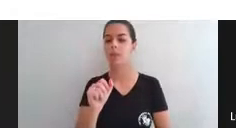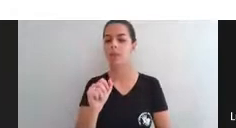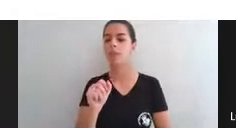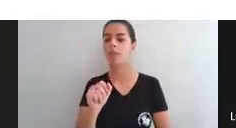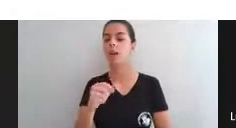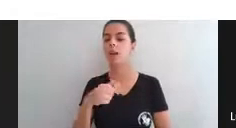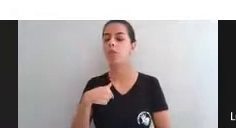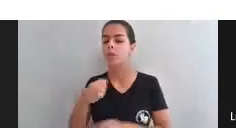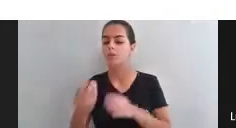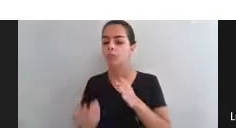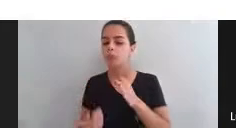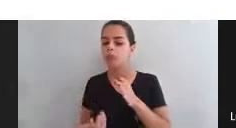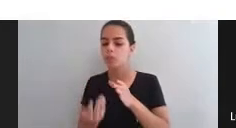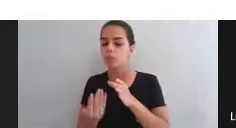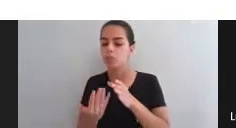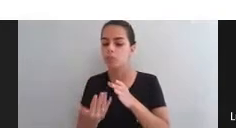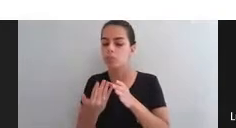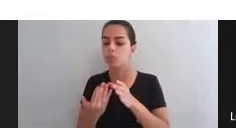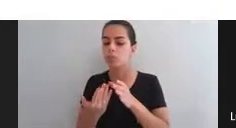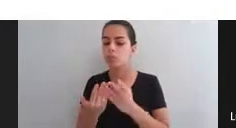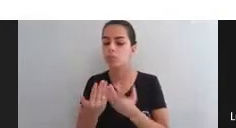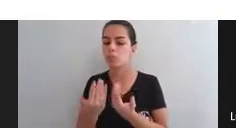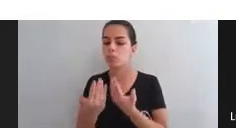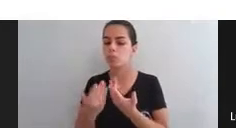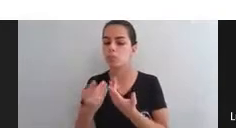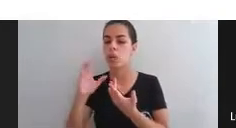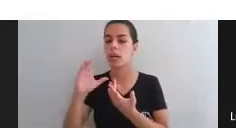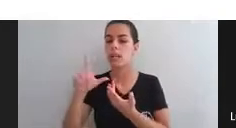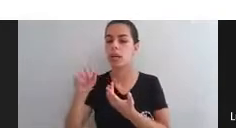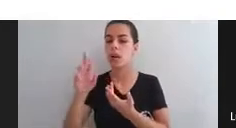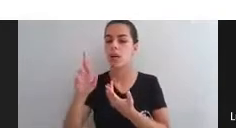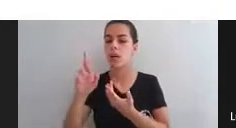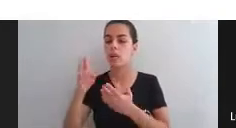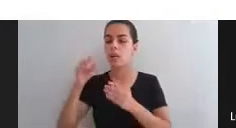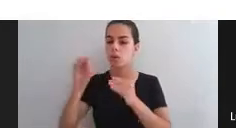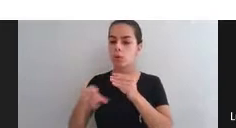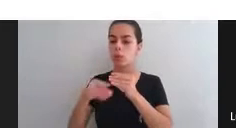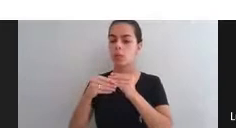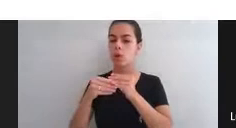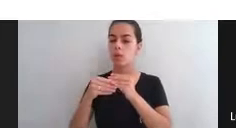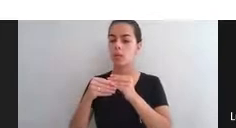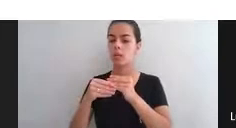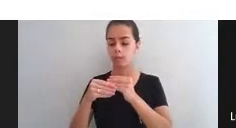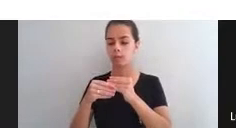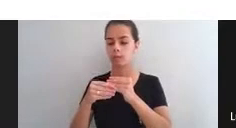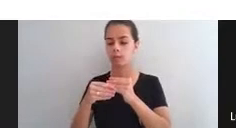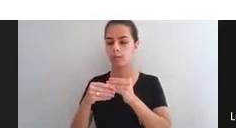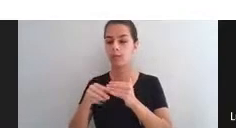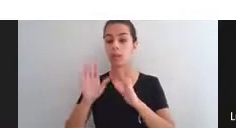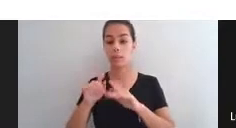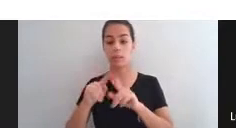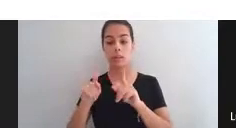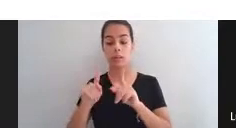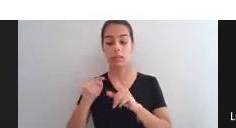quantidade de calor ou retirar uma pequena quantidade de calor, de forma que o